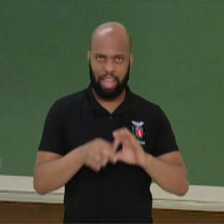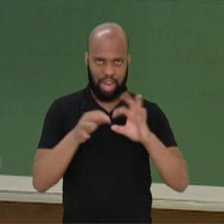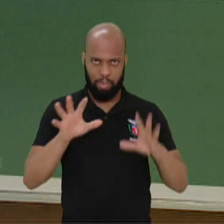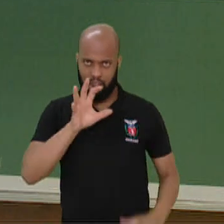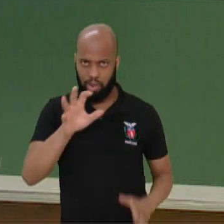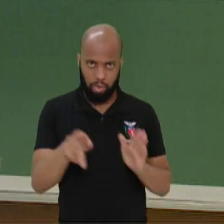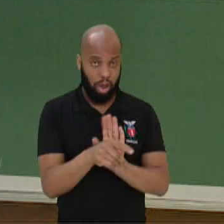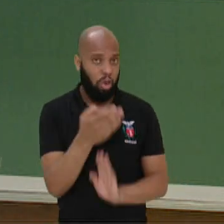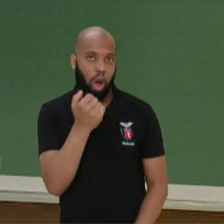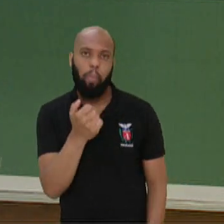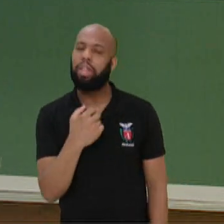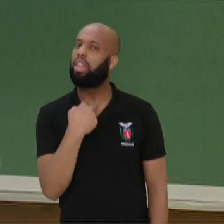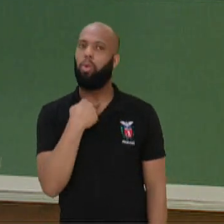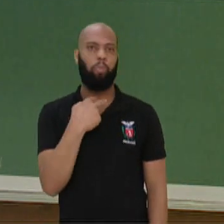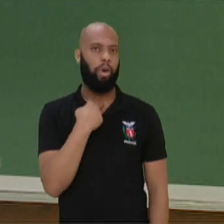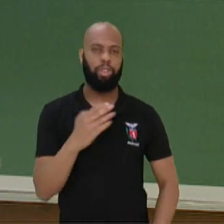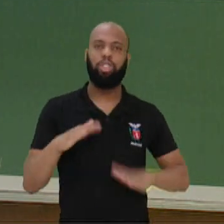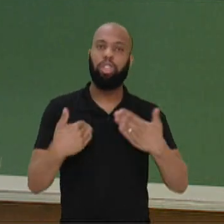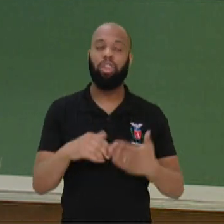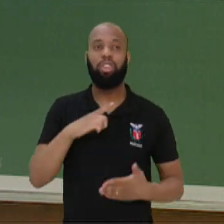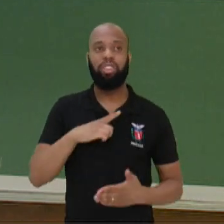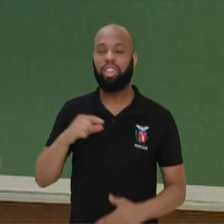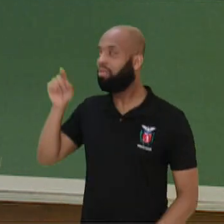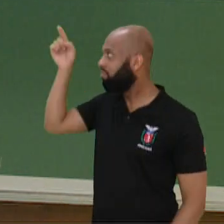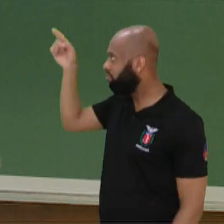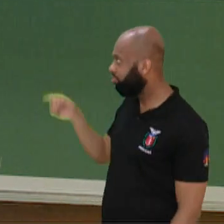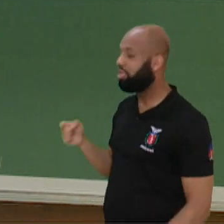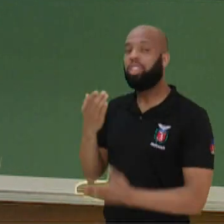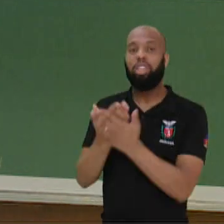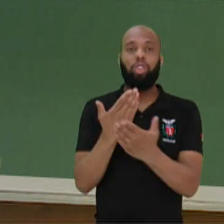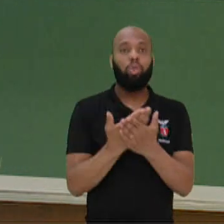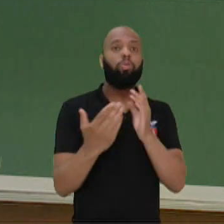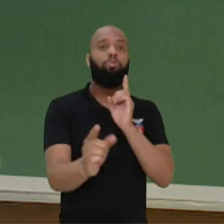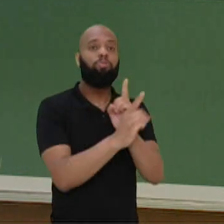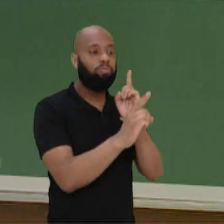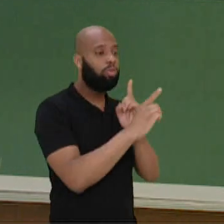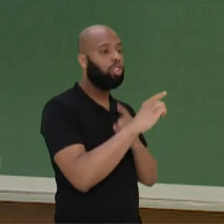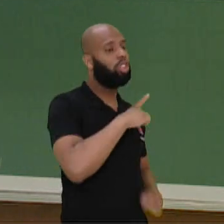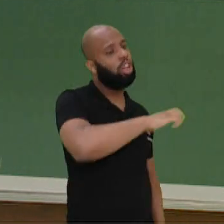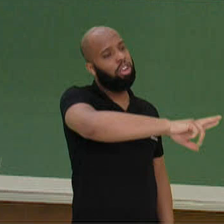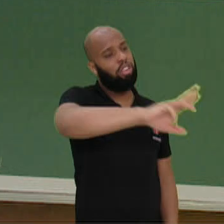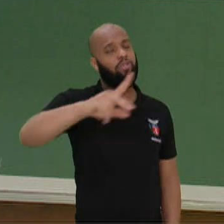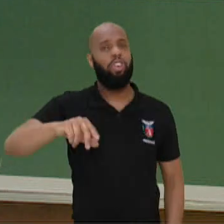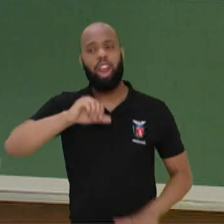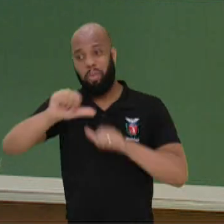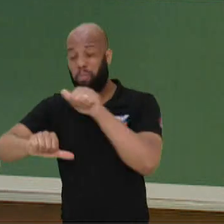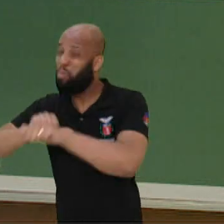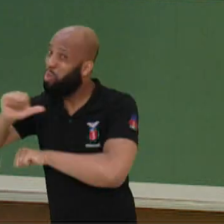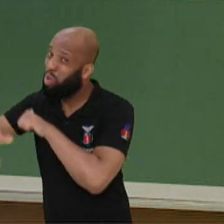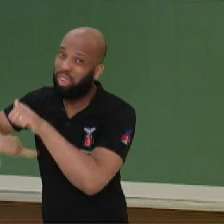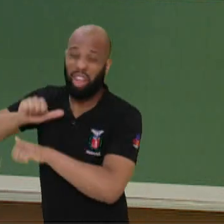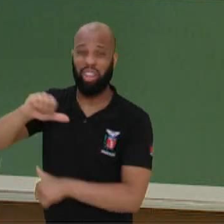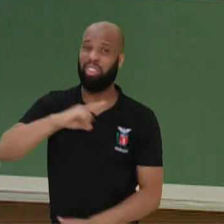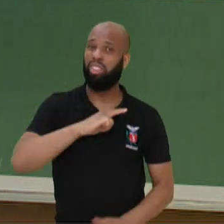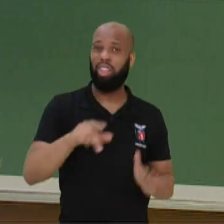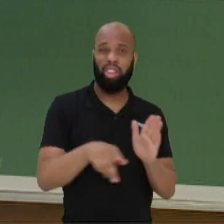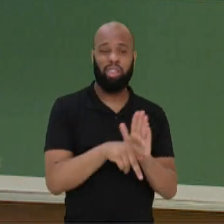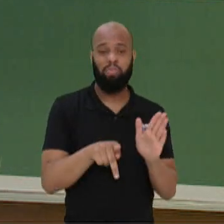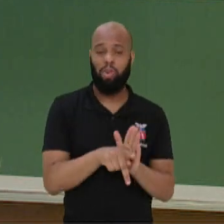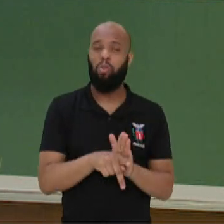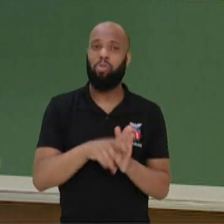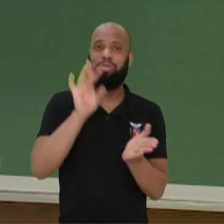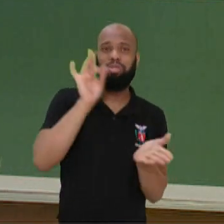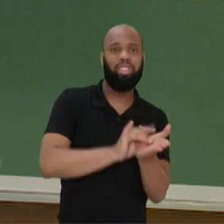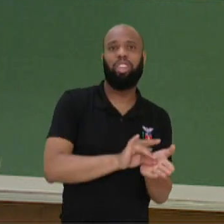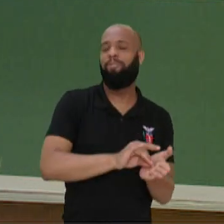produtos alimentícios. Então, observem que nesse estudo foram encontradas várias adulterações ou nomenclaturas que não